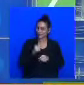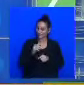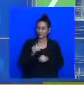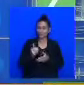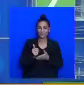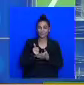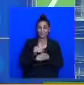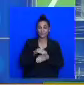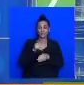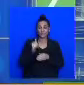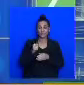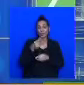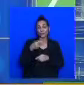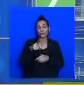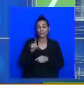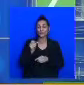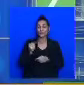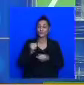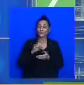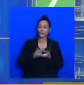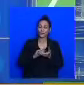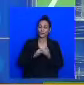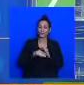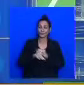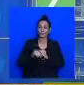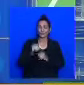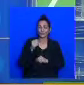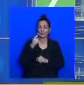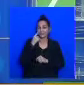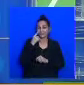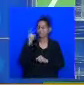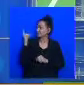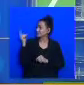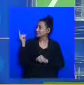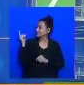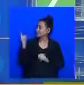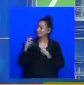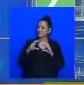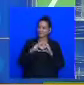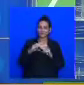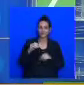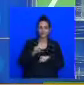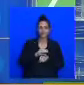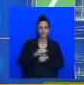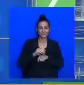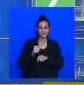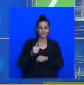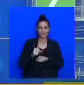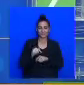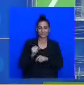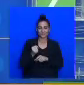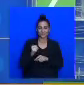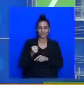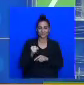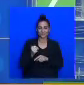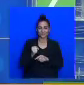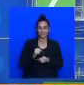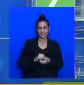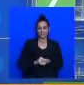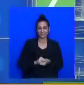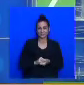chamar o 20º e último número da Lotomania. Bola cinza, número 78.